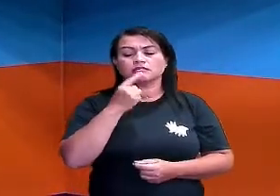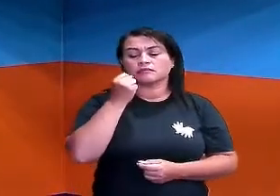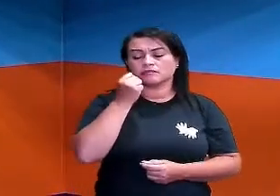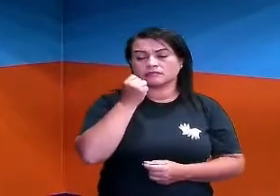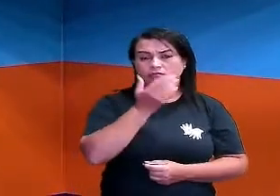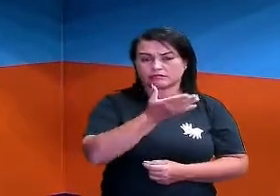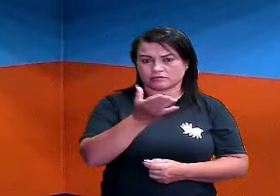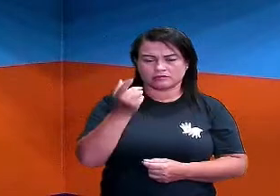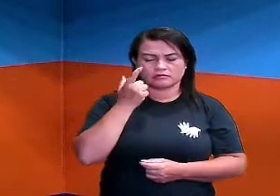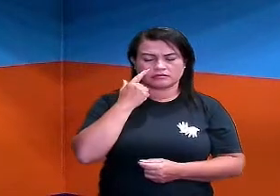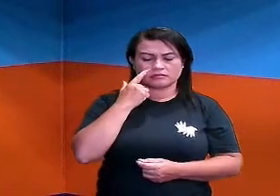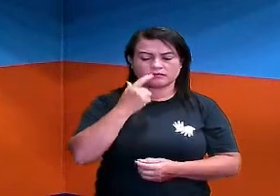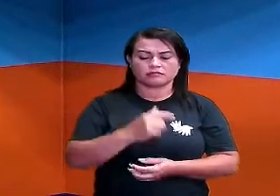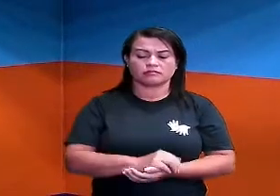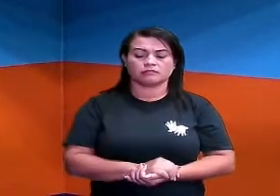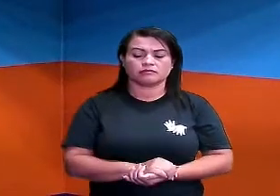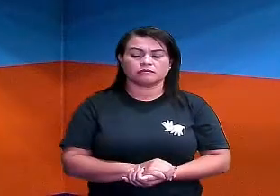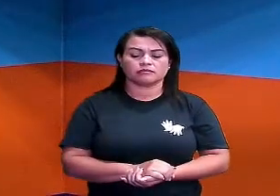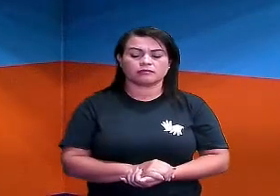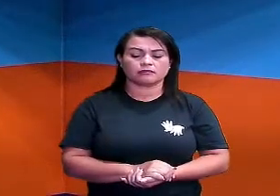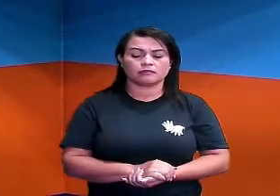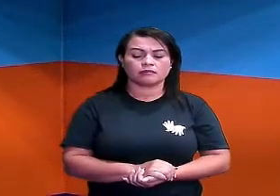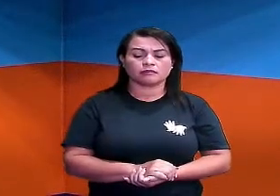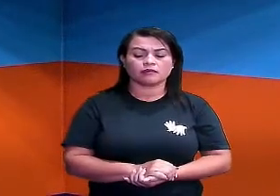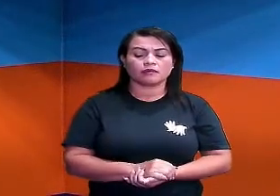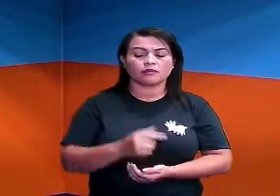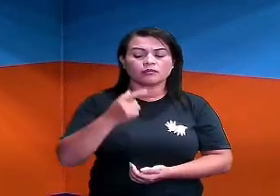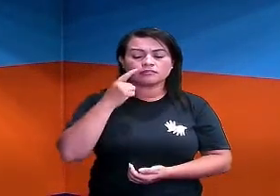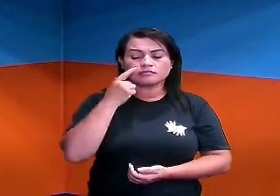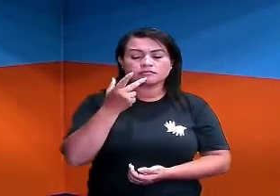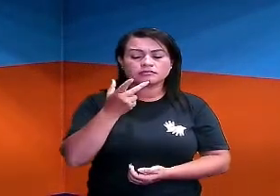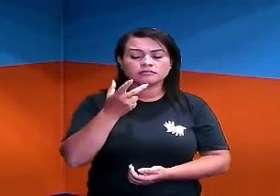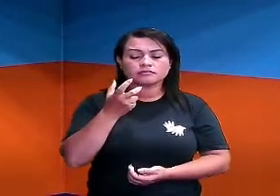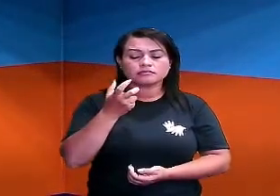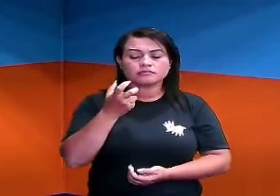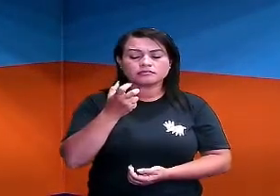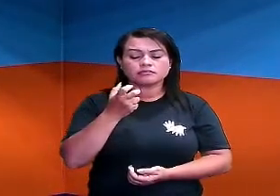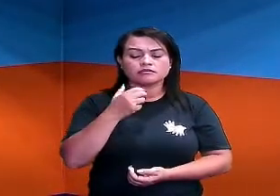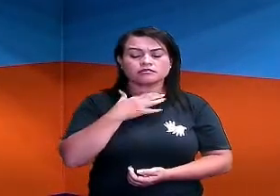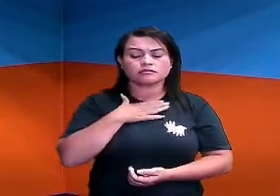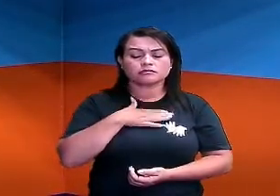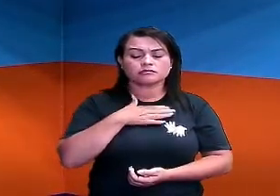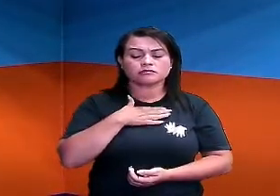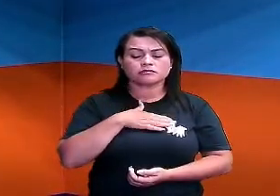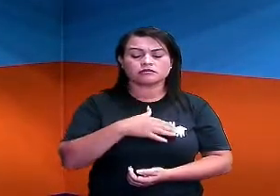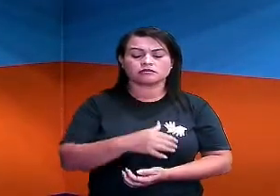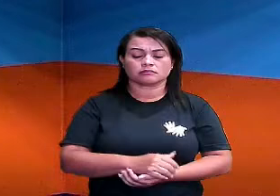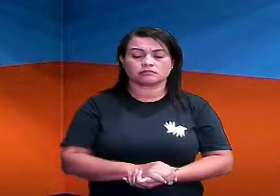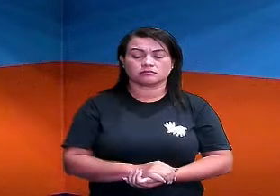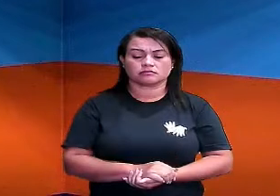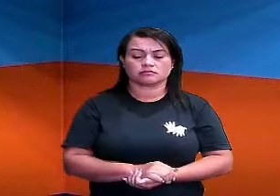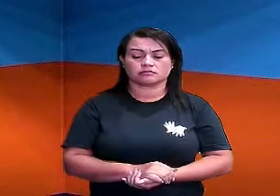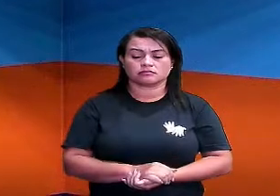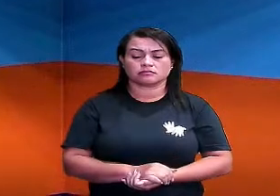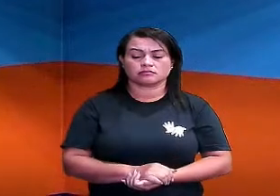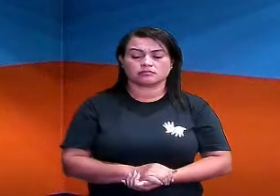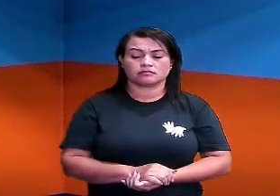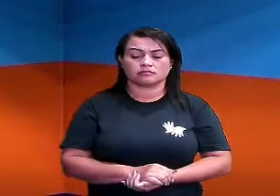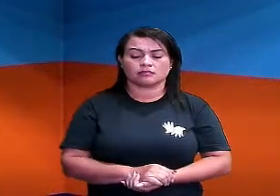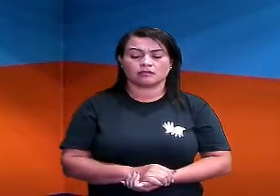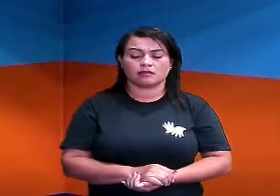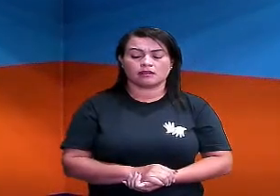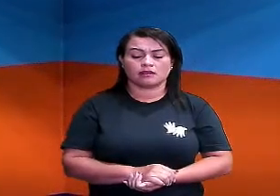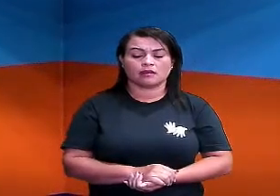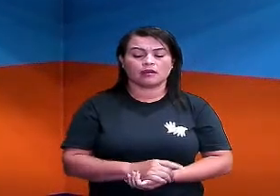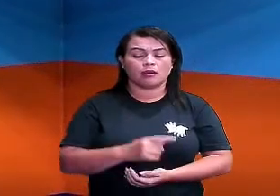lápisinho aqui, vamos observar, olhe bem atentamente. Eu vou pegar, ó,